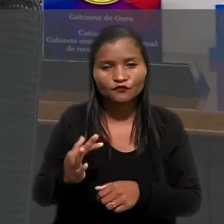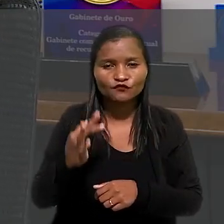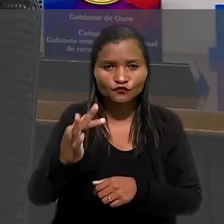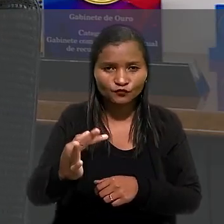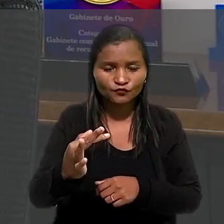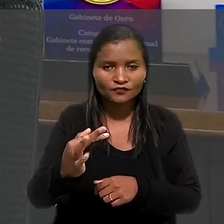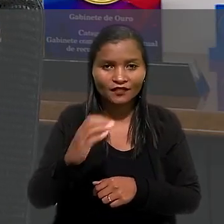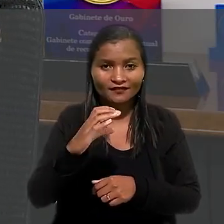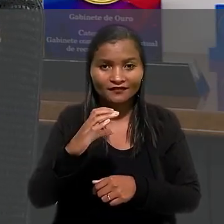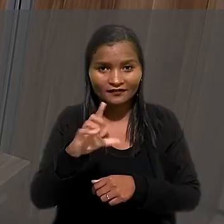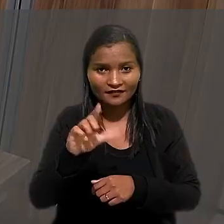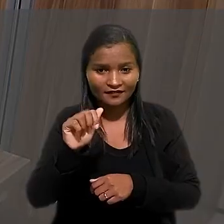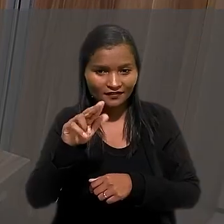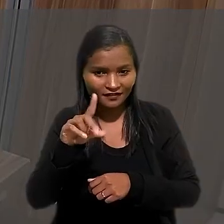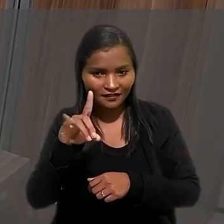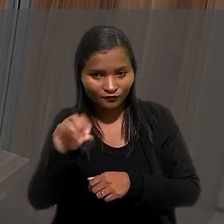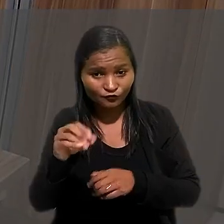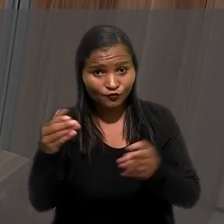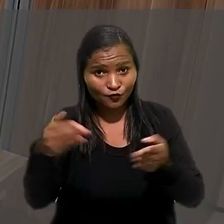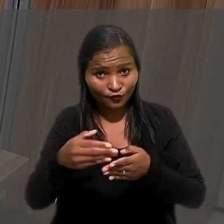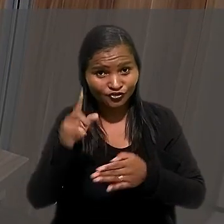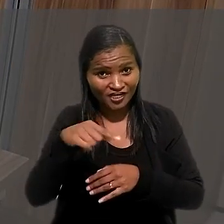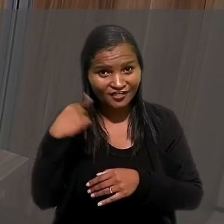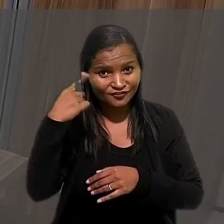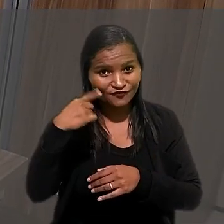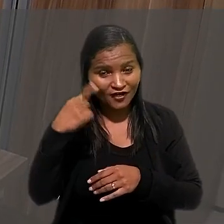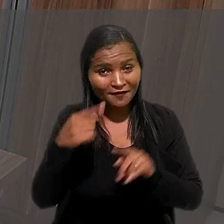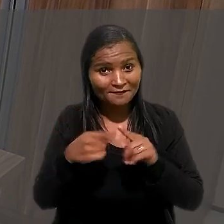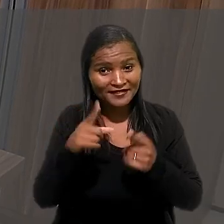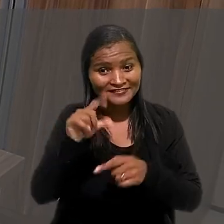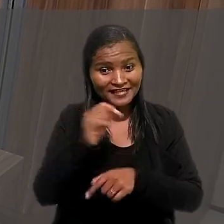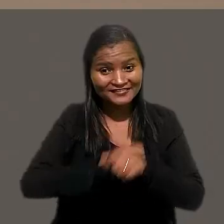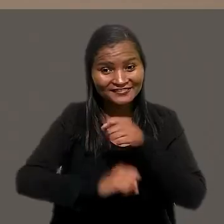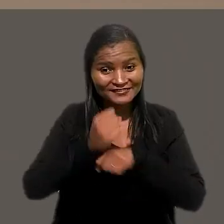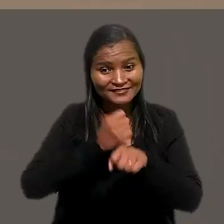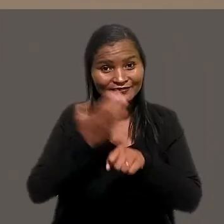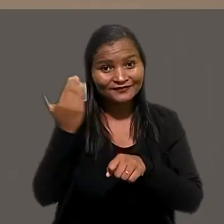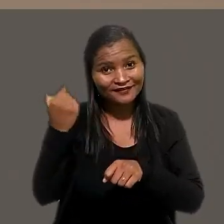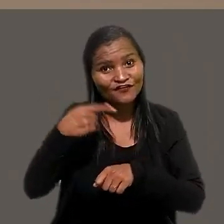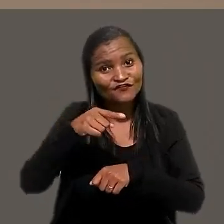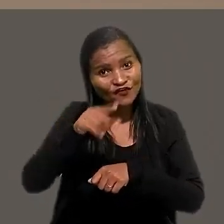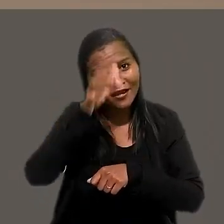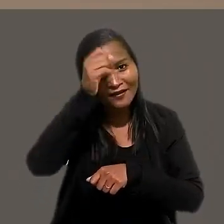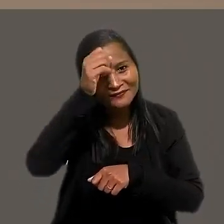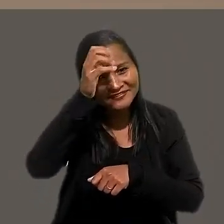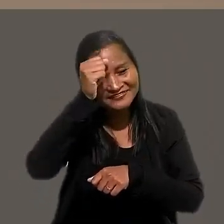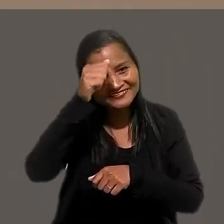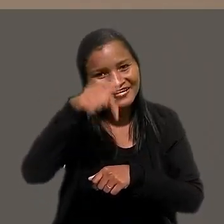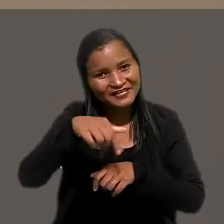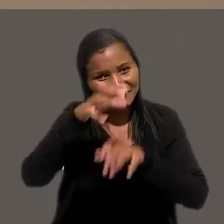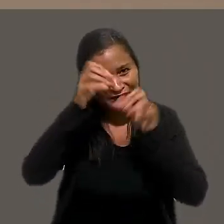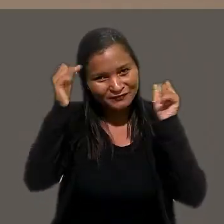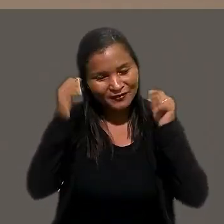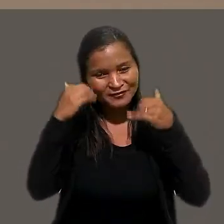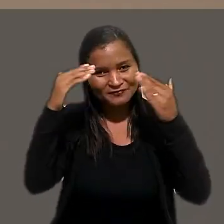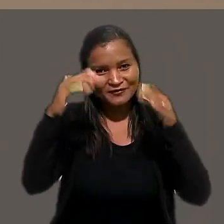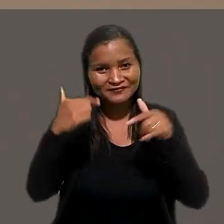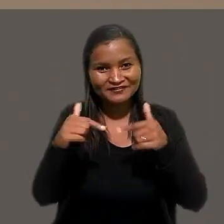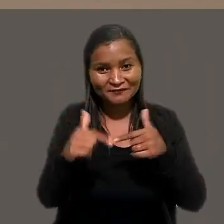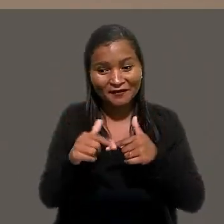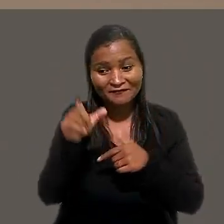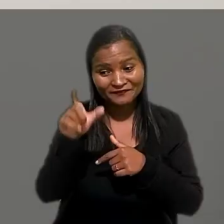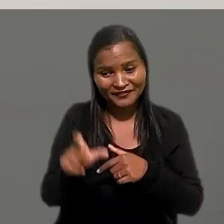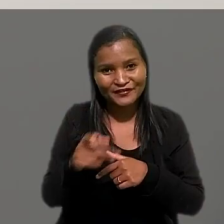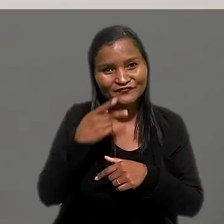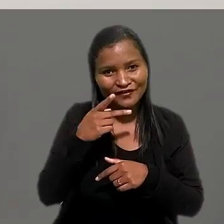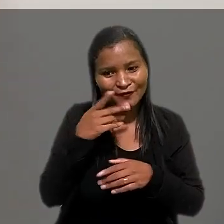de vida no futuro. Cláudio Roberto hoje é advogado, mas 10 anos atrás foi jovem aprendiz no Tribunal Superior do